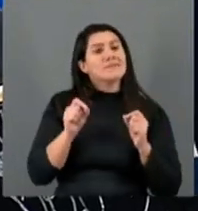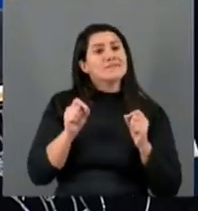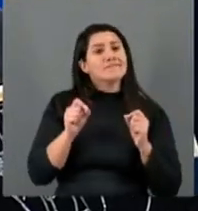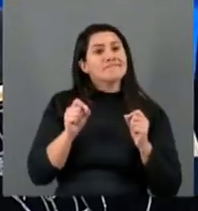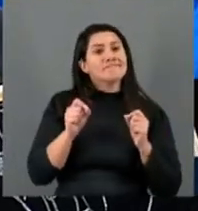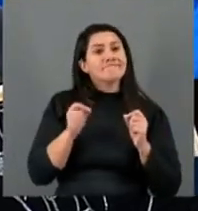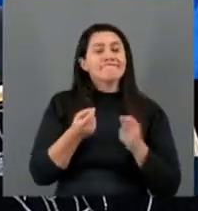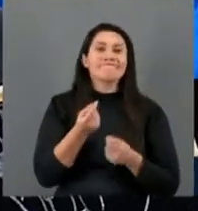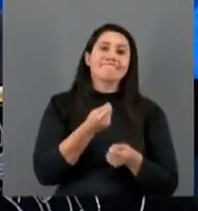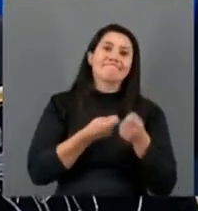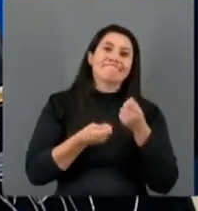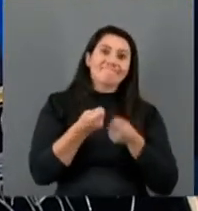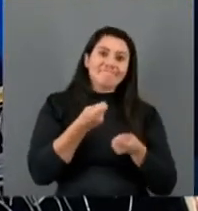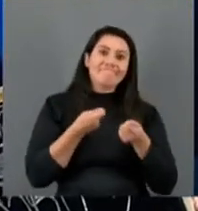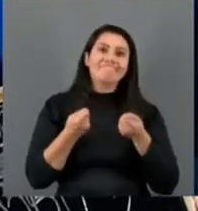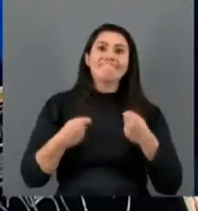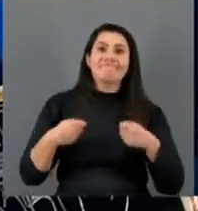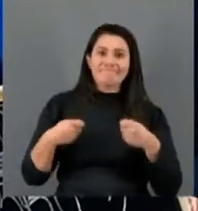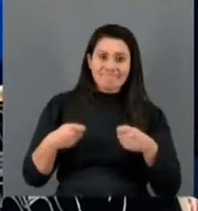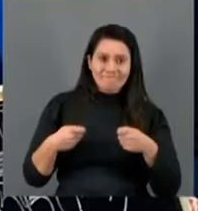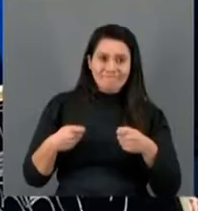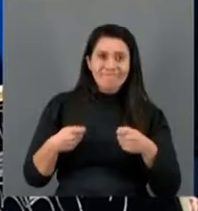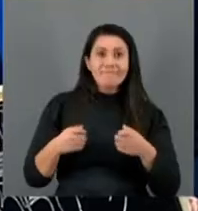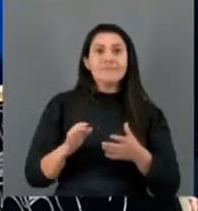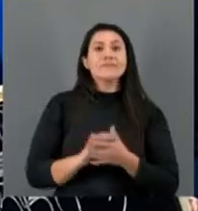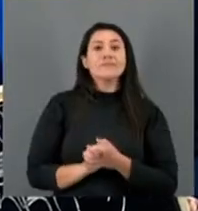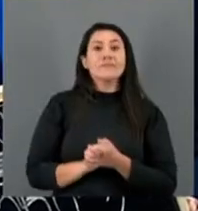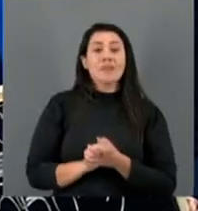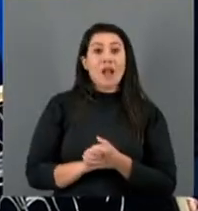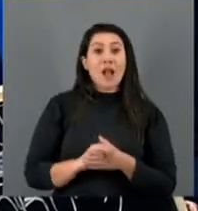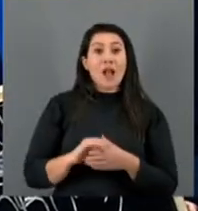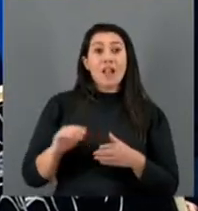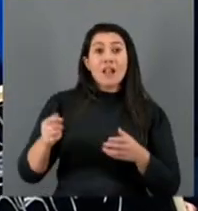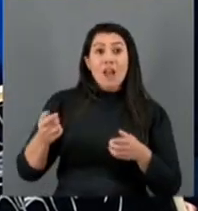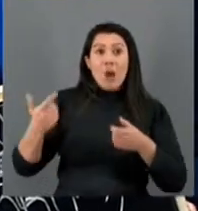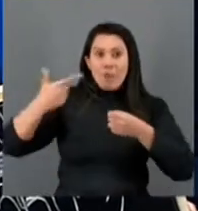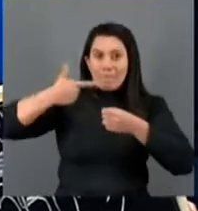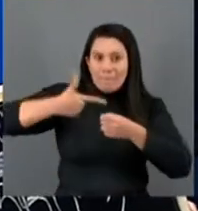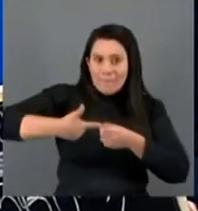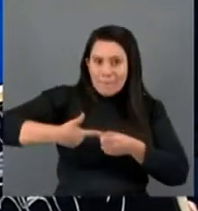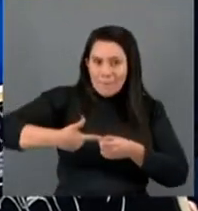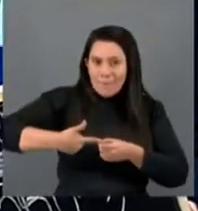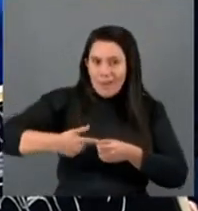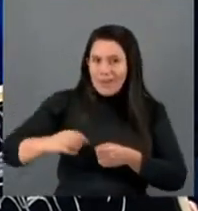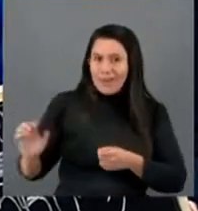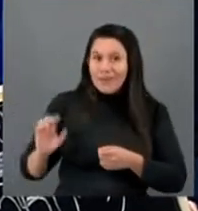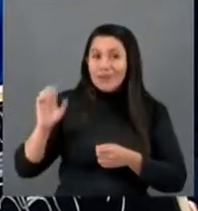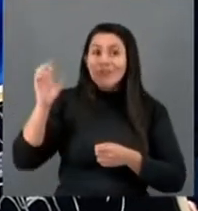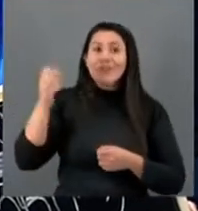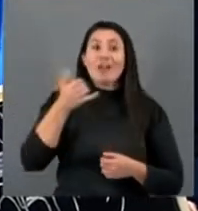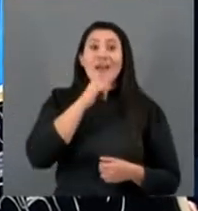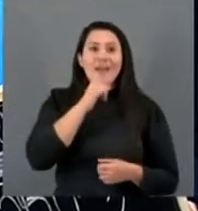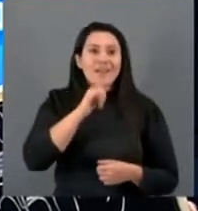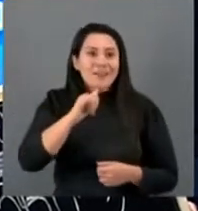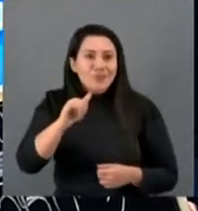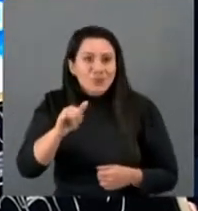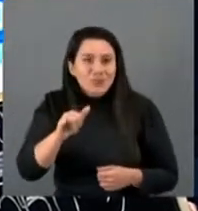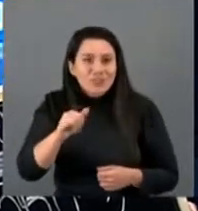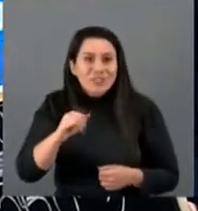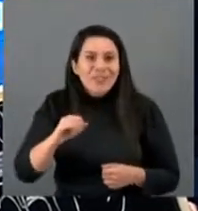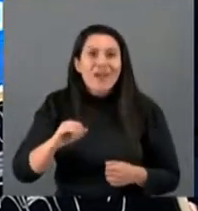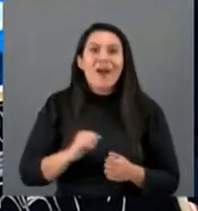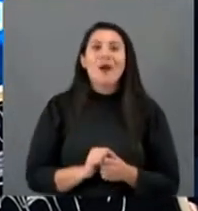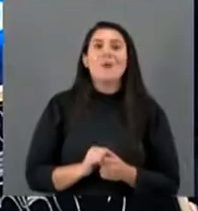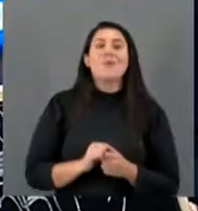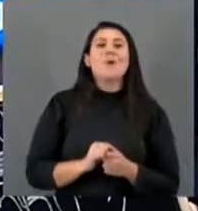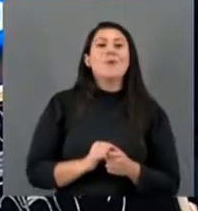administrado. Na hora que você mexe no preço da gasolina, na hora que você mexe no preço da energia, por impostos, por